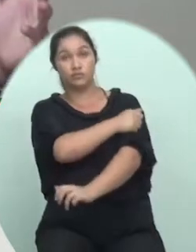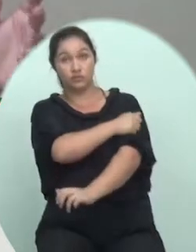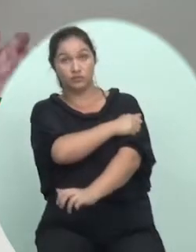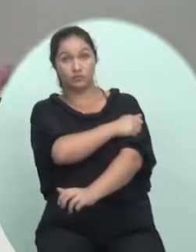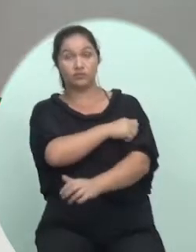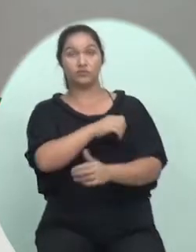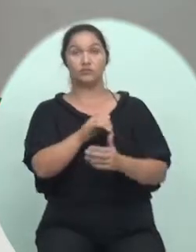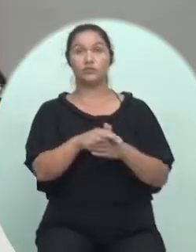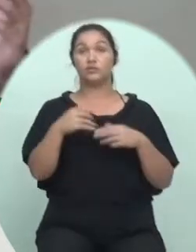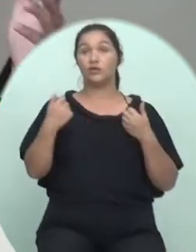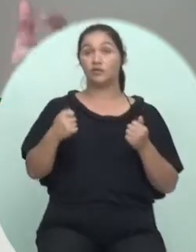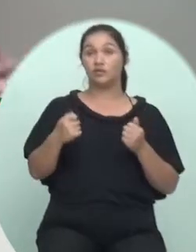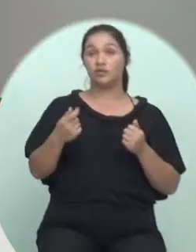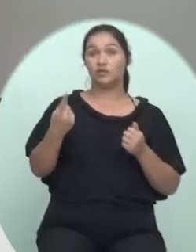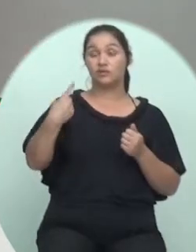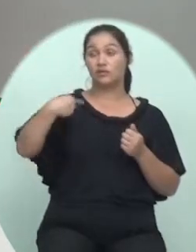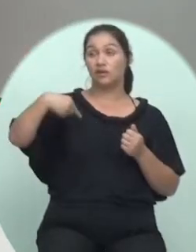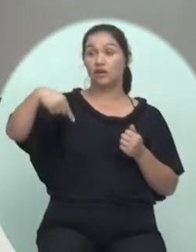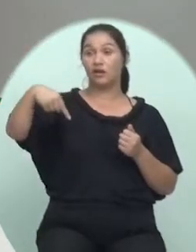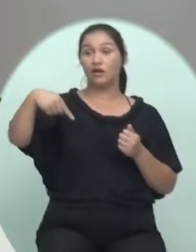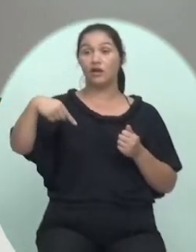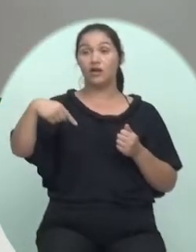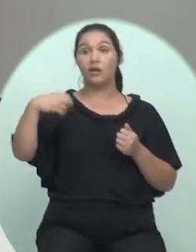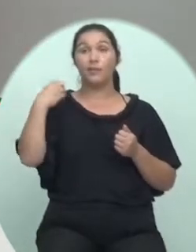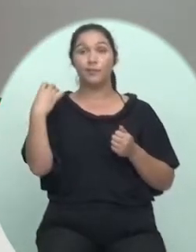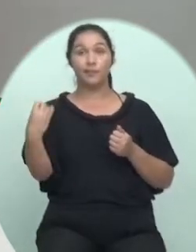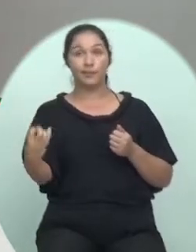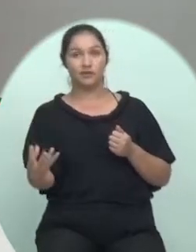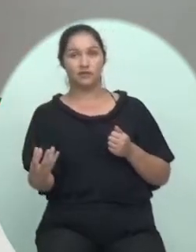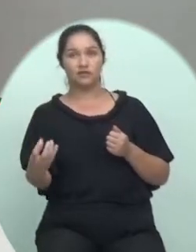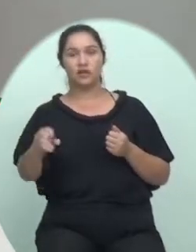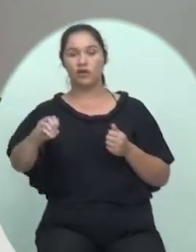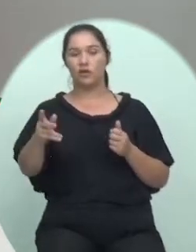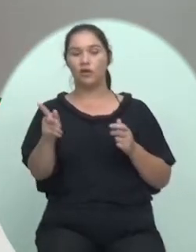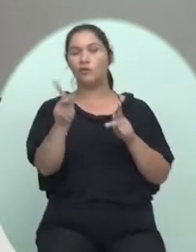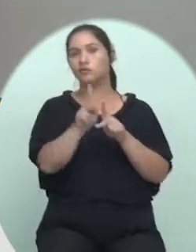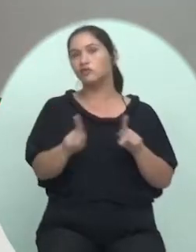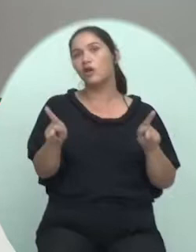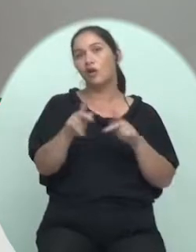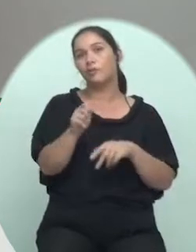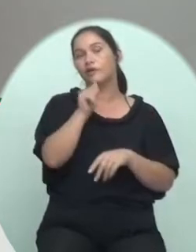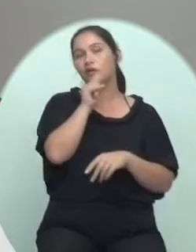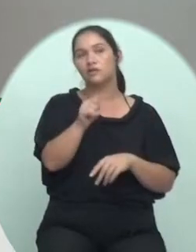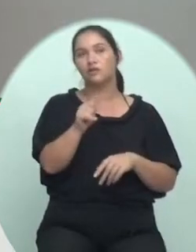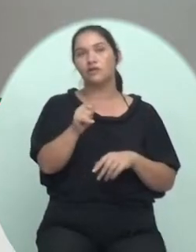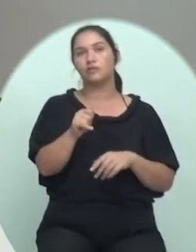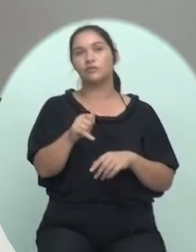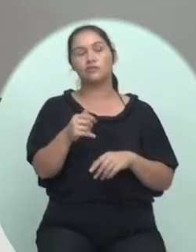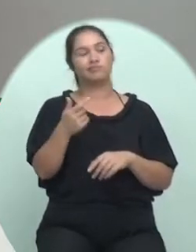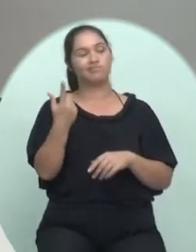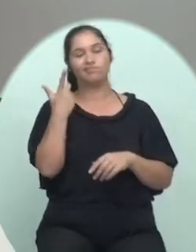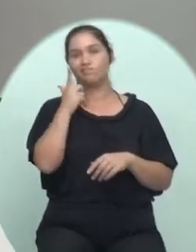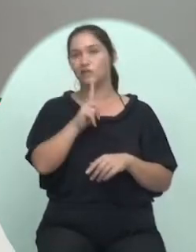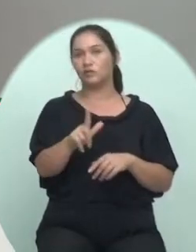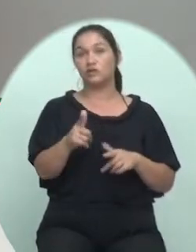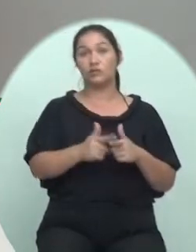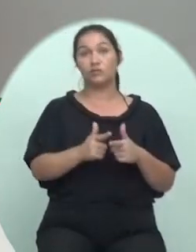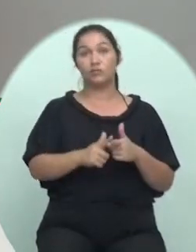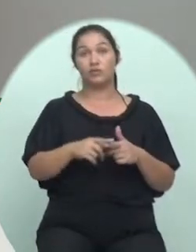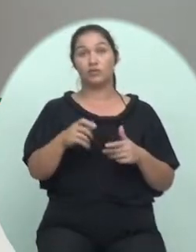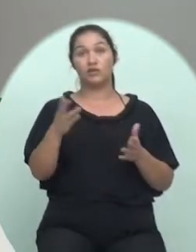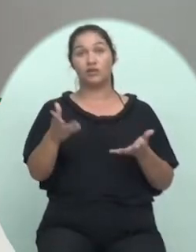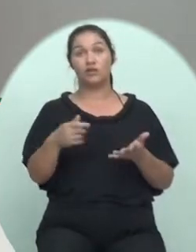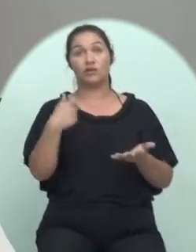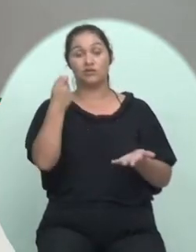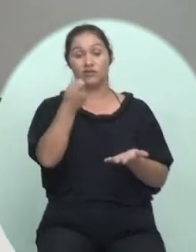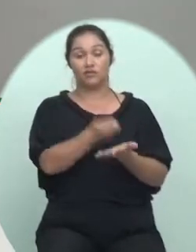ponto turístico da nossa cidade, Parque das Nações, Parque dos Imigrantes, um shopping. Então, com a metade do valor, isso vai facilitar muito.